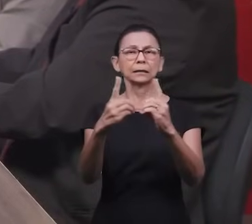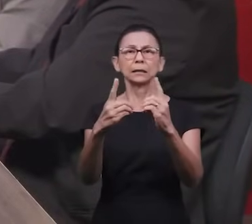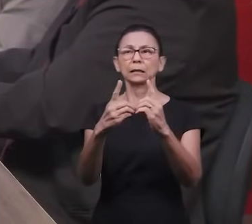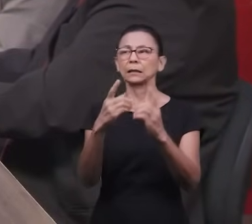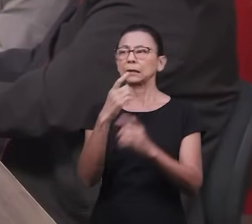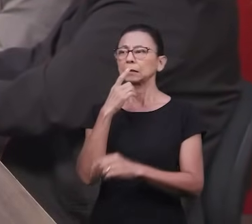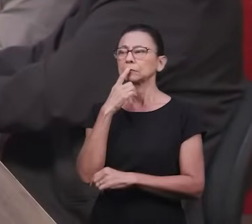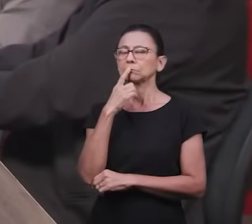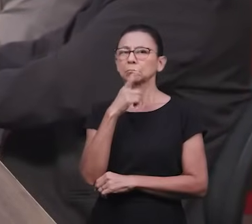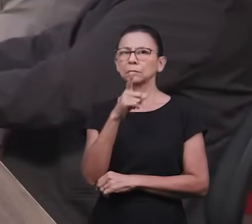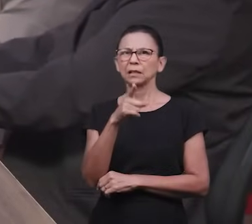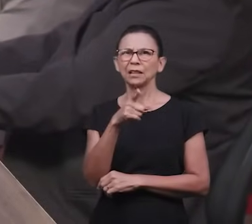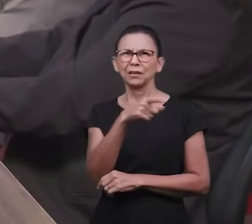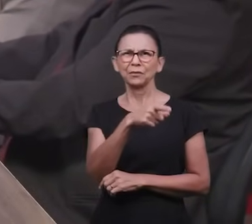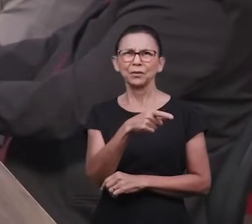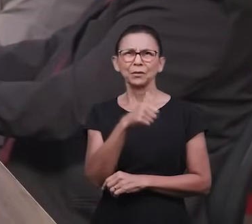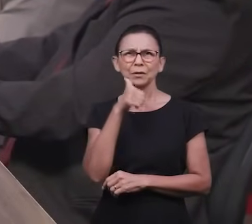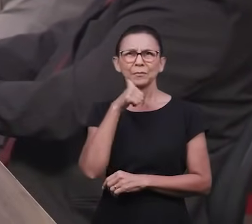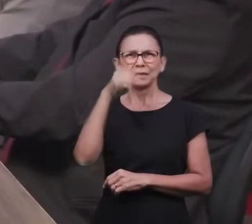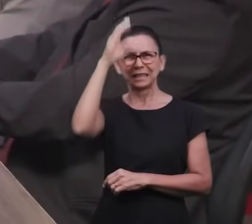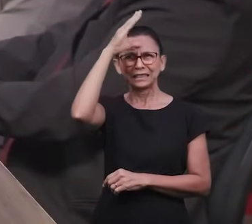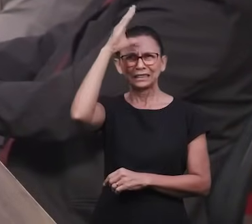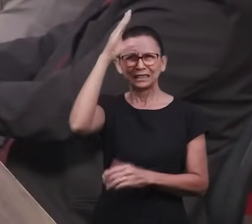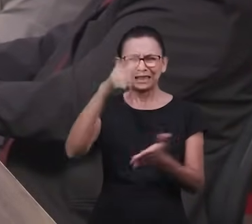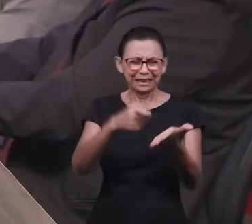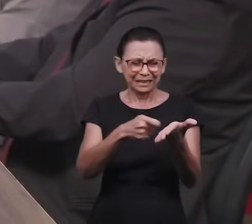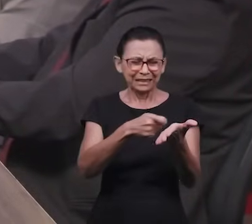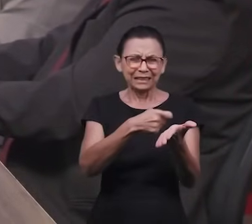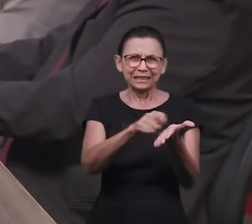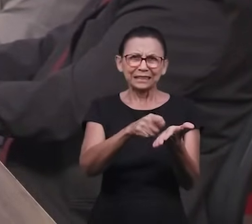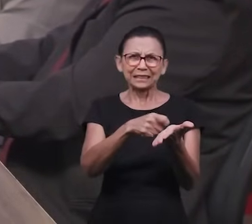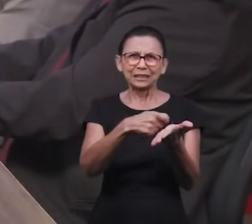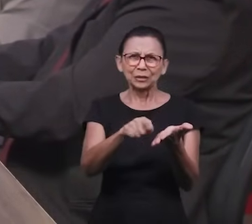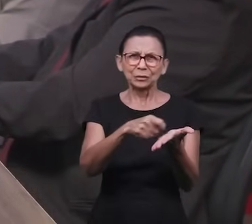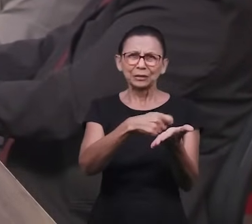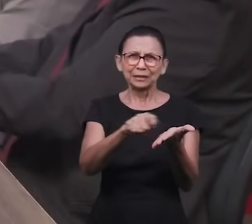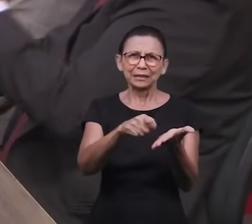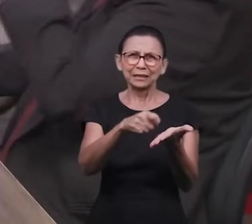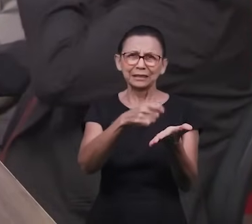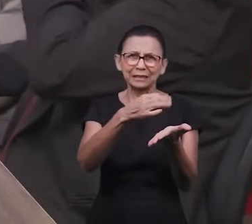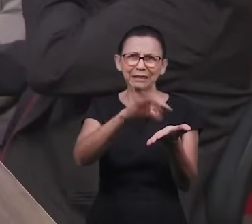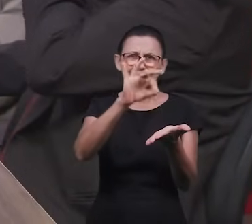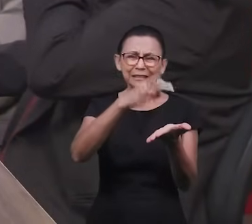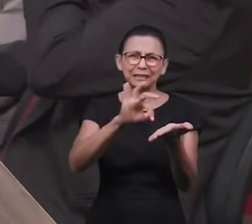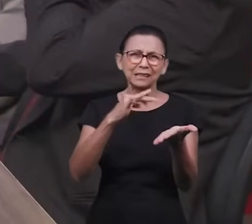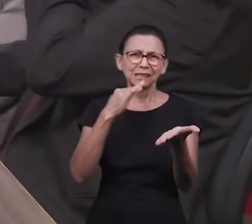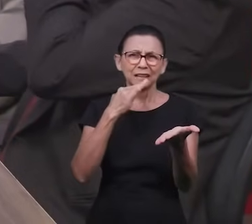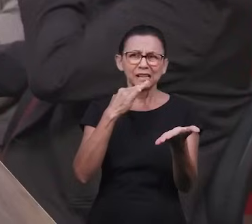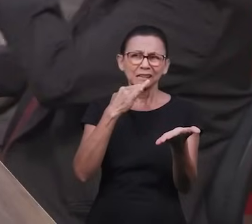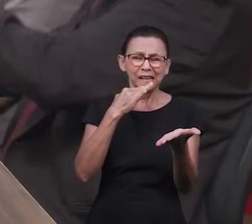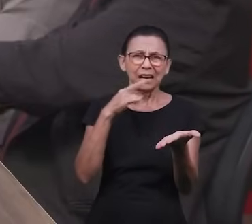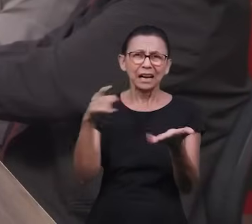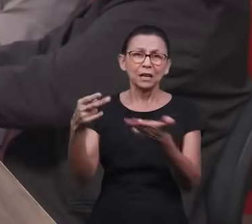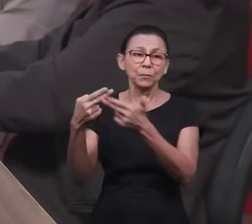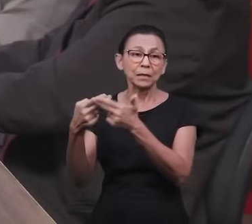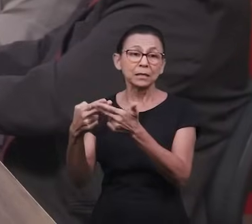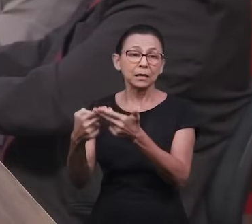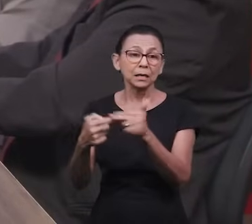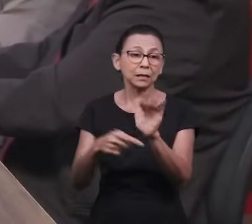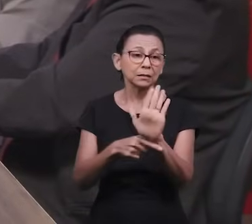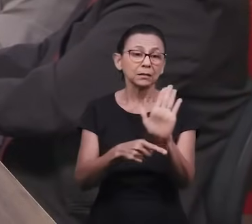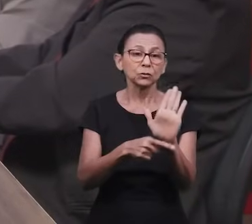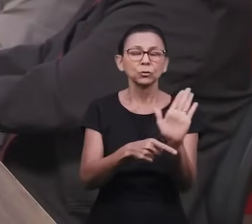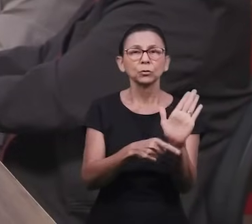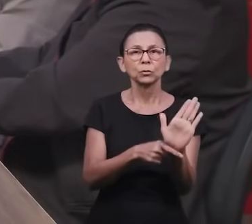atendeu, ele viu que a assinatura não estava batendo muito bem, e ele, com toda a paciência,